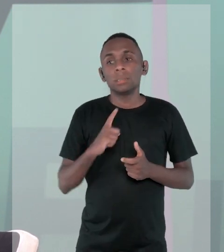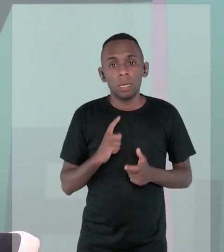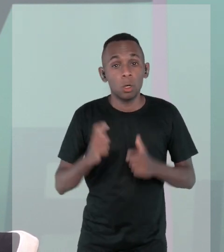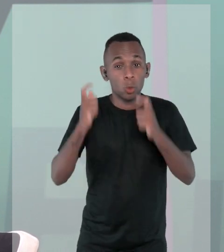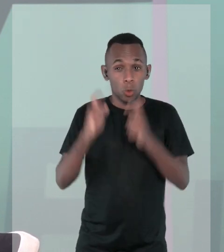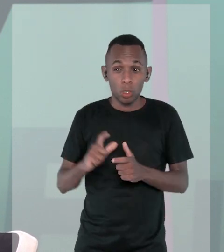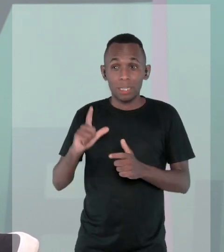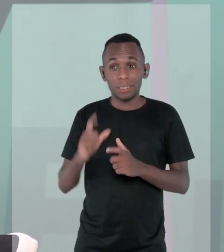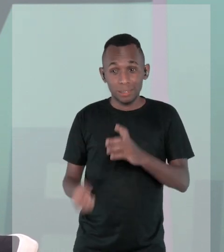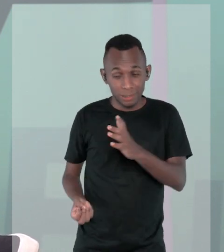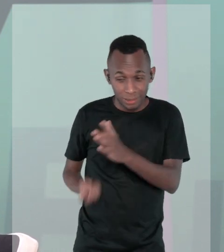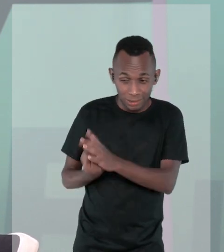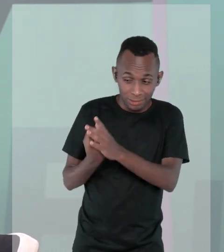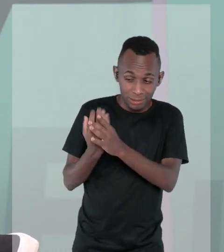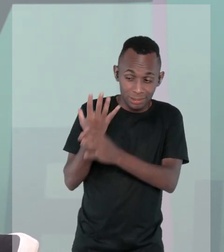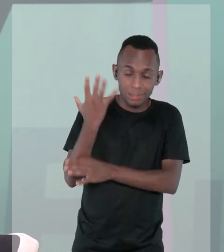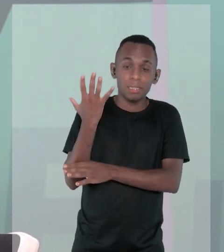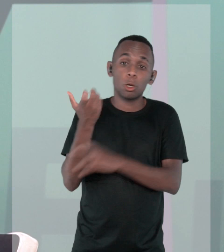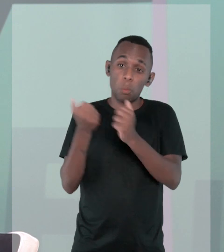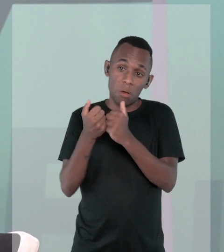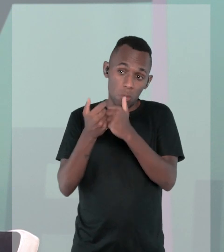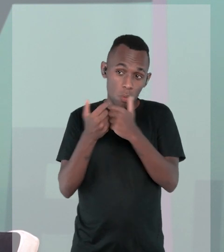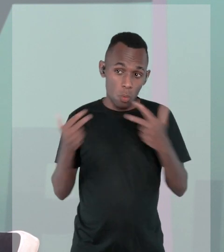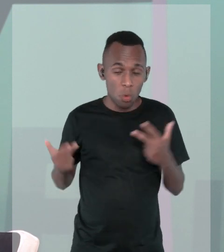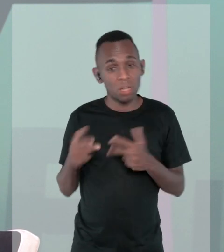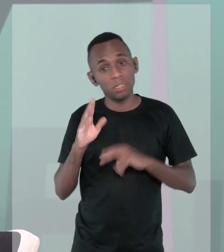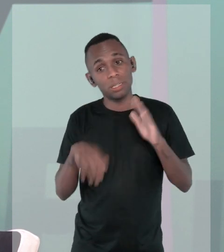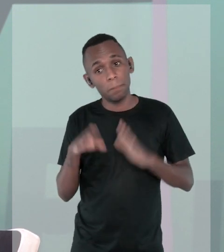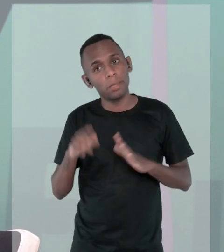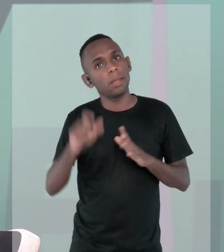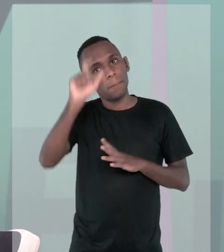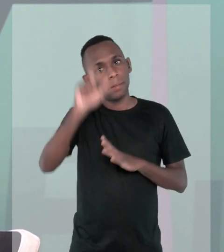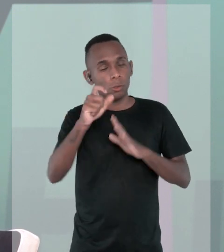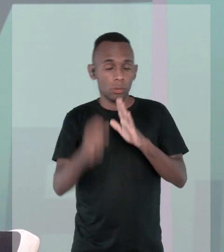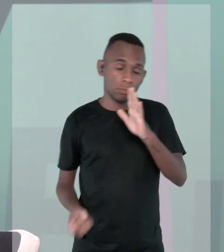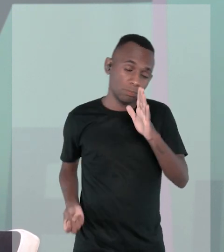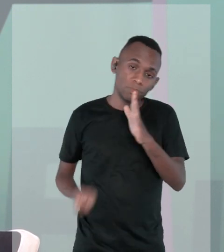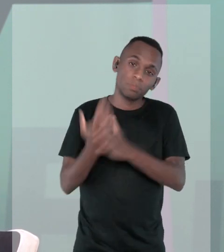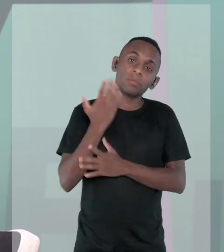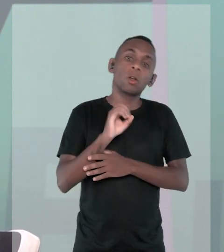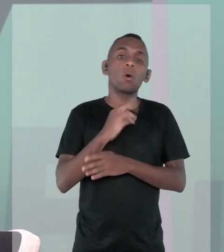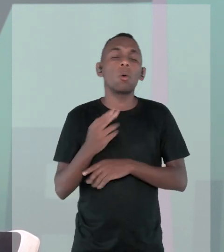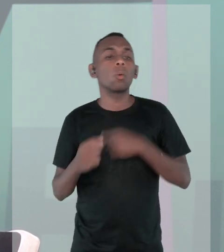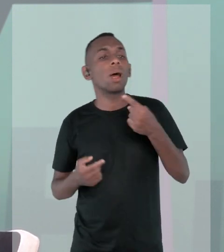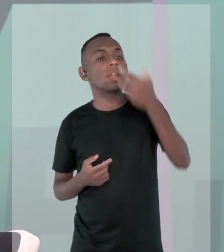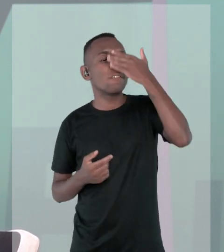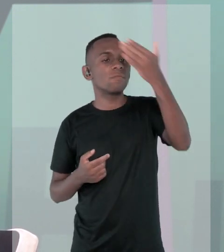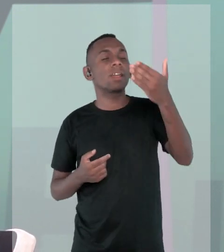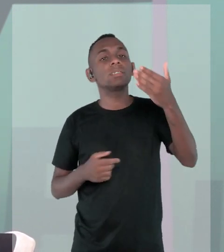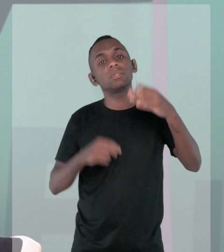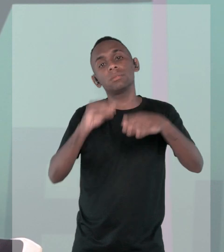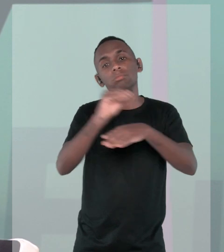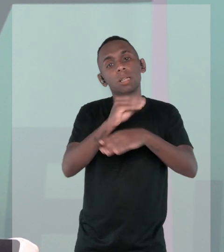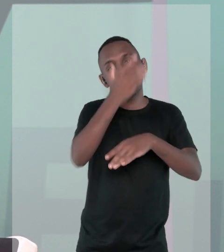que está brotando alguma coisa. Normalmente é no fundador, ou é na recepcionista, ou